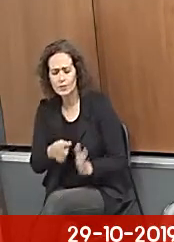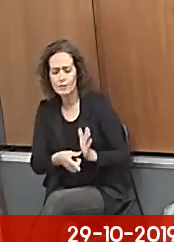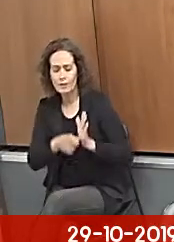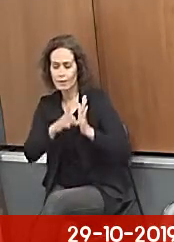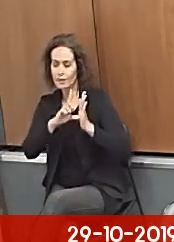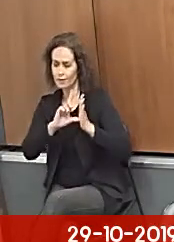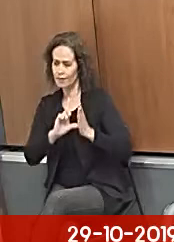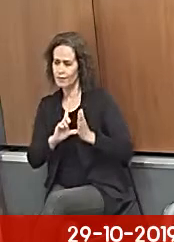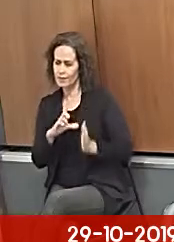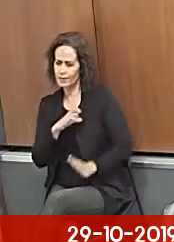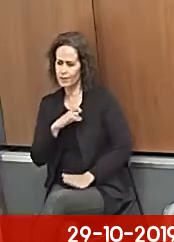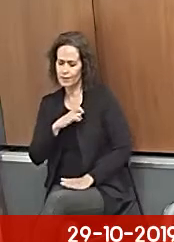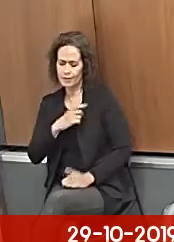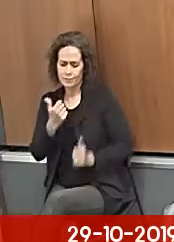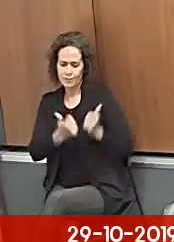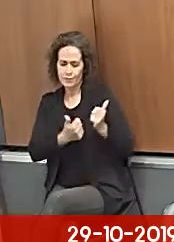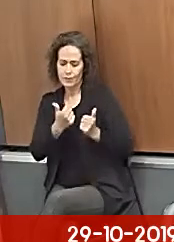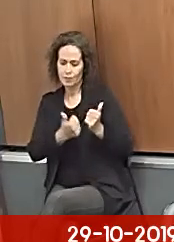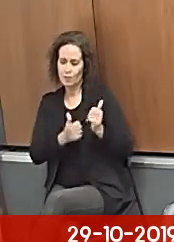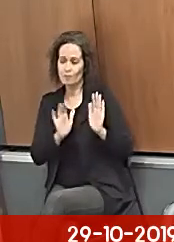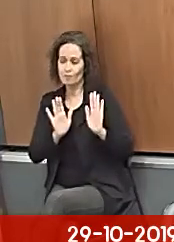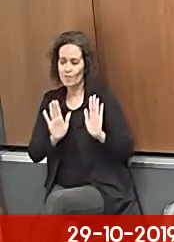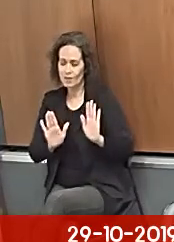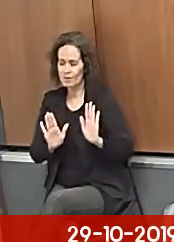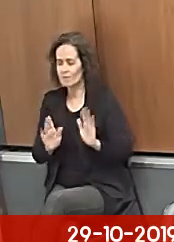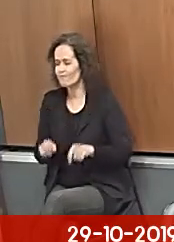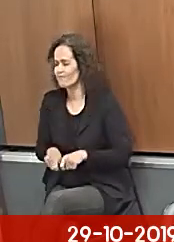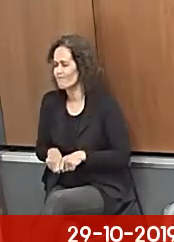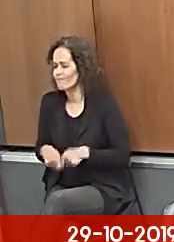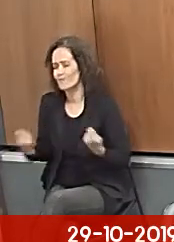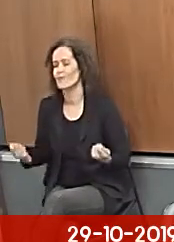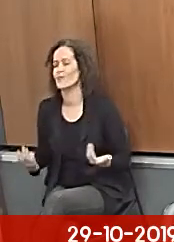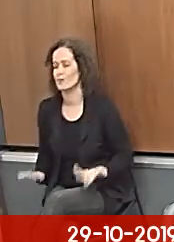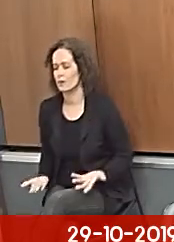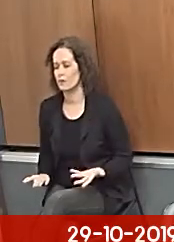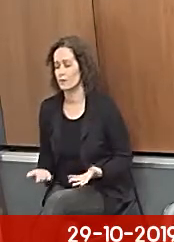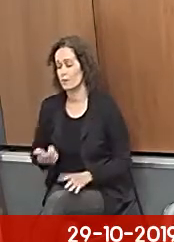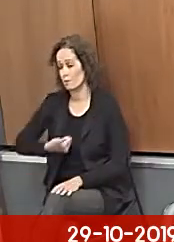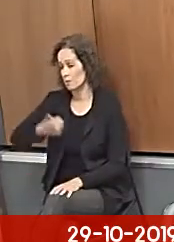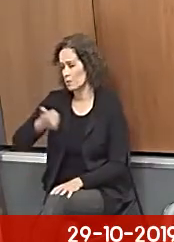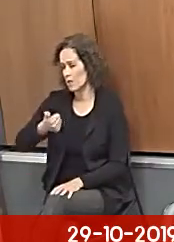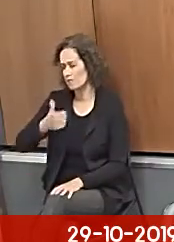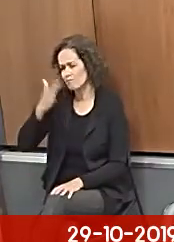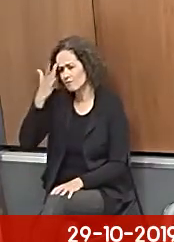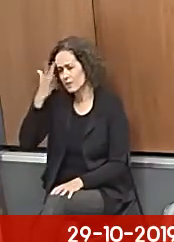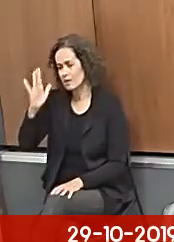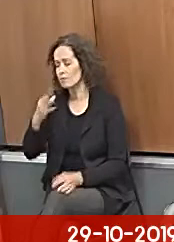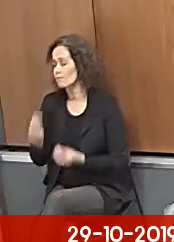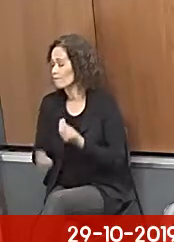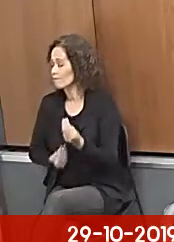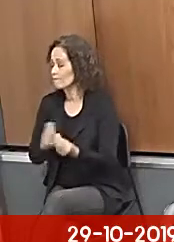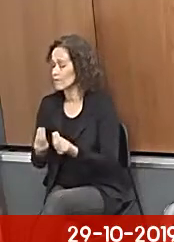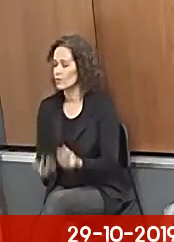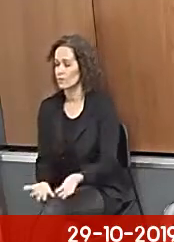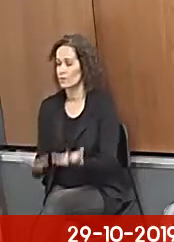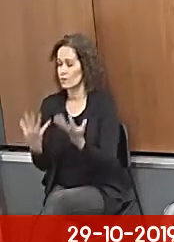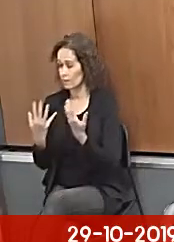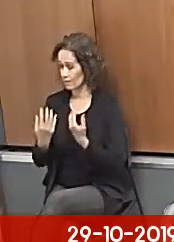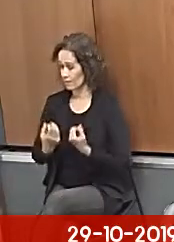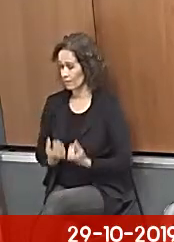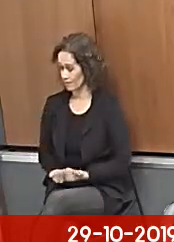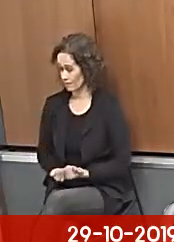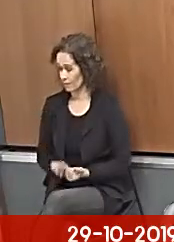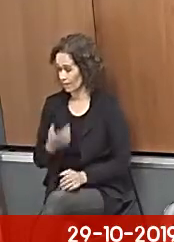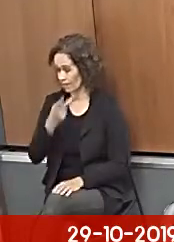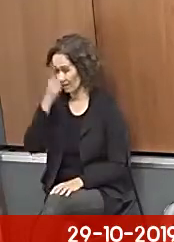jogo. Infelizmente, isso não é possível, não porque a gente não queira. Primeiro, que a gente não sabia, não sabe como receber o atleta, a